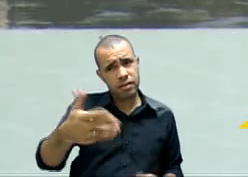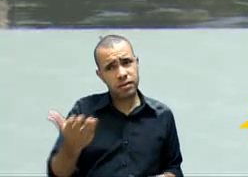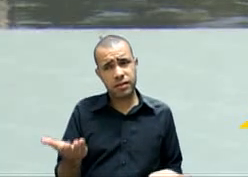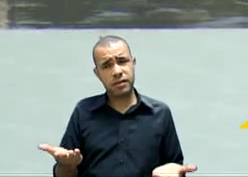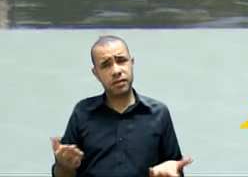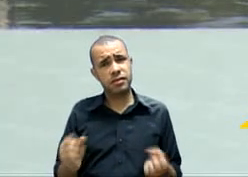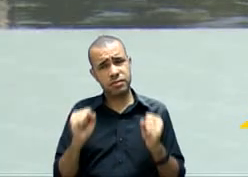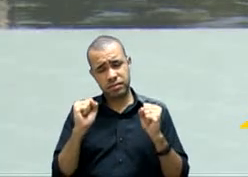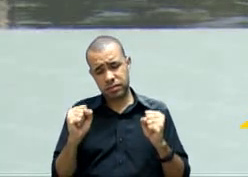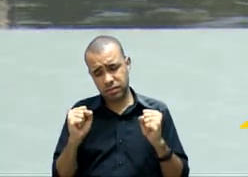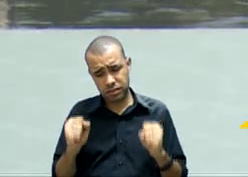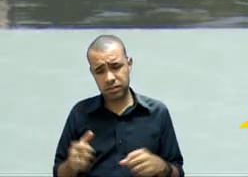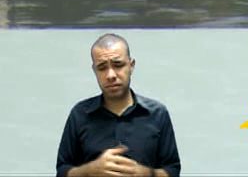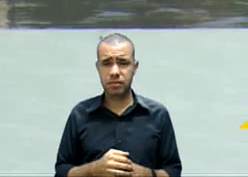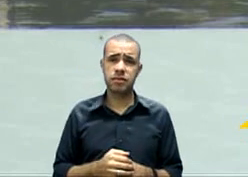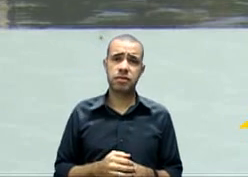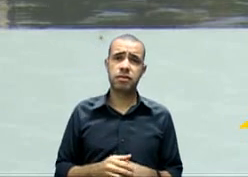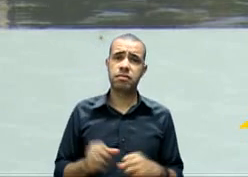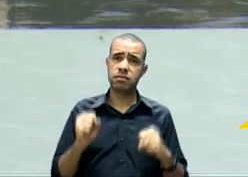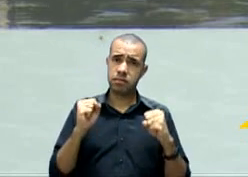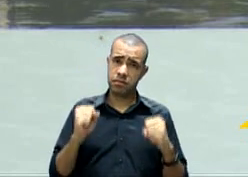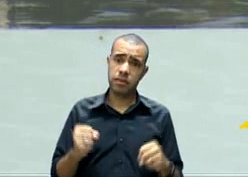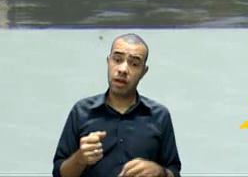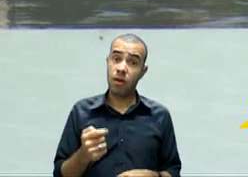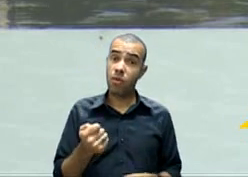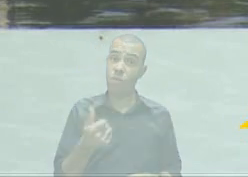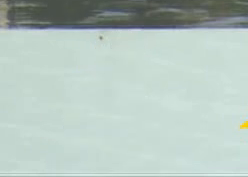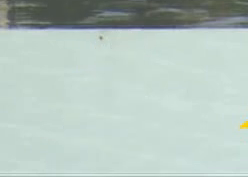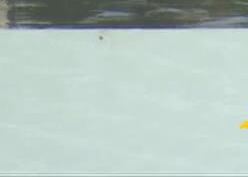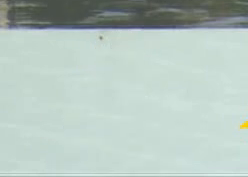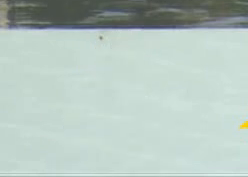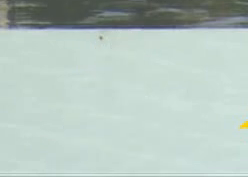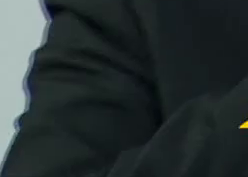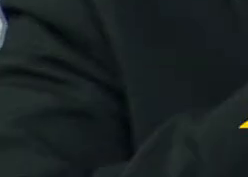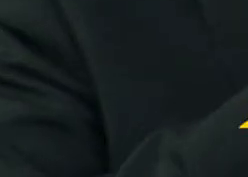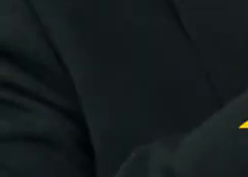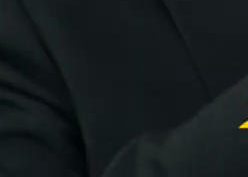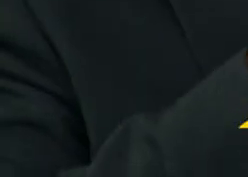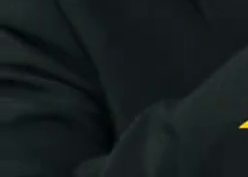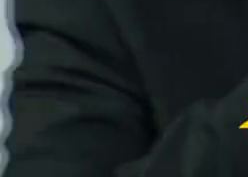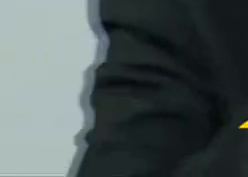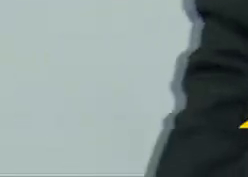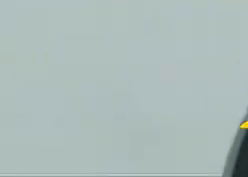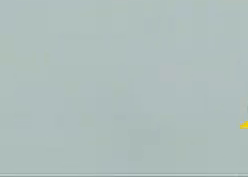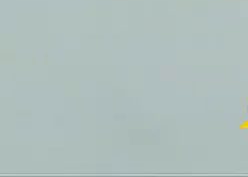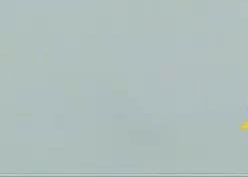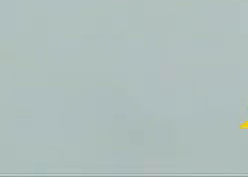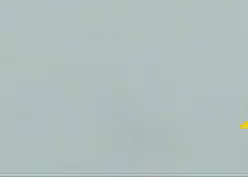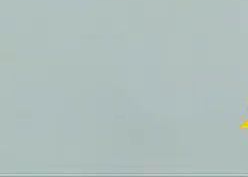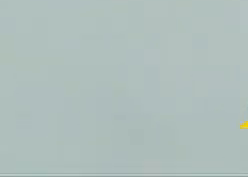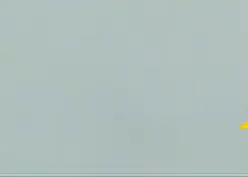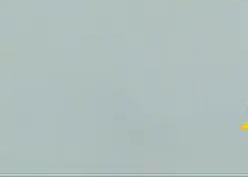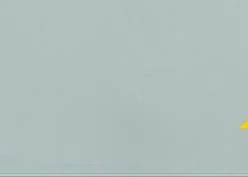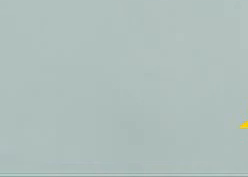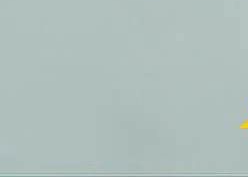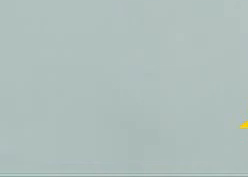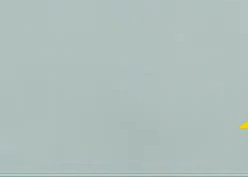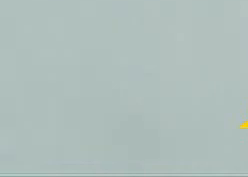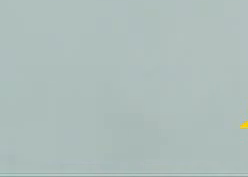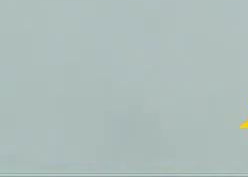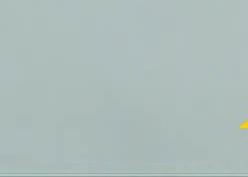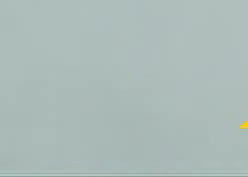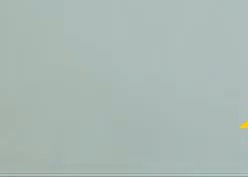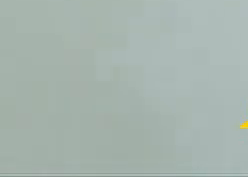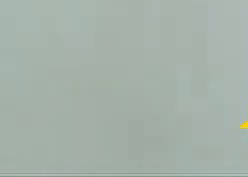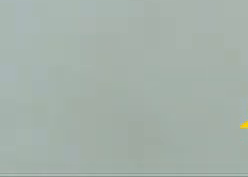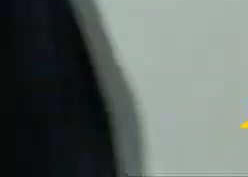Deus pelos votos, ainda... Arineu. Quase 20 mil votos. Sucesso em tempo oportuno, vereador Vitão. Obrigado, pelo trabalho, Arineu, que Vossa Excelência, obrigado, tem desenvolvido aqui